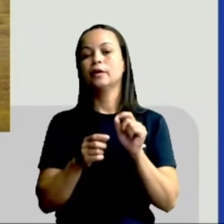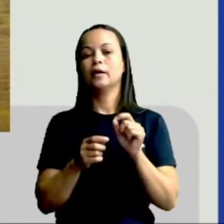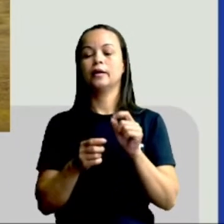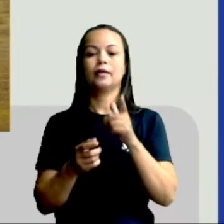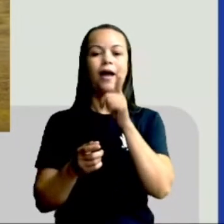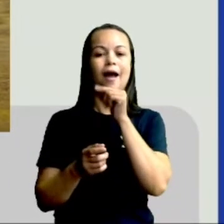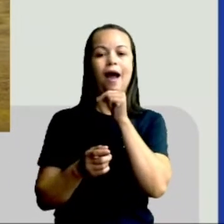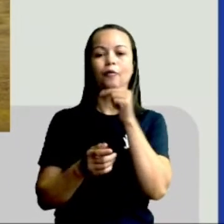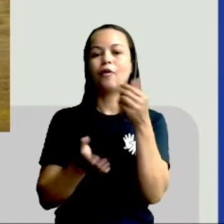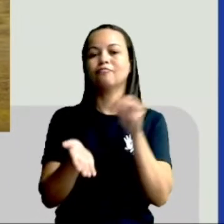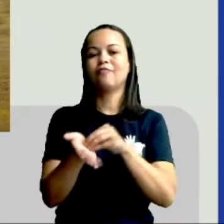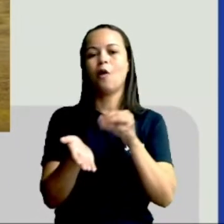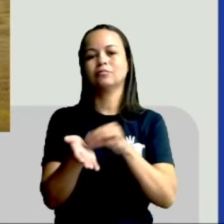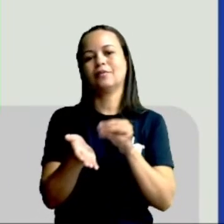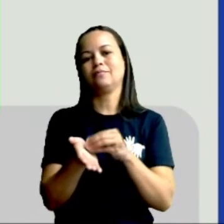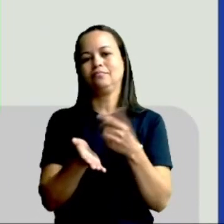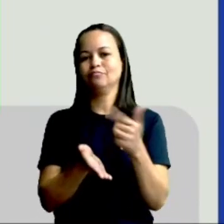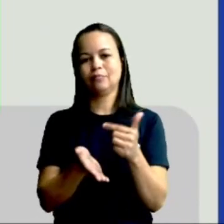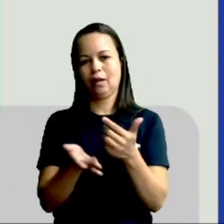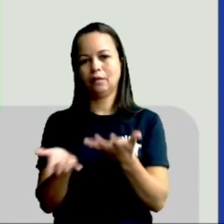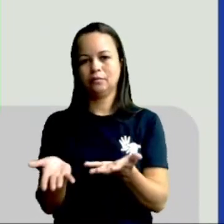àquela região, daquele clima semiárido.